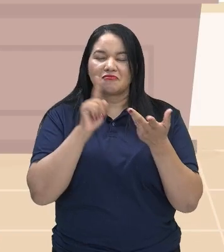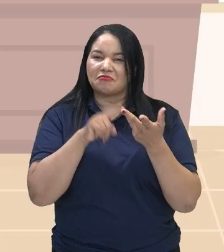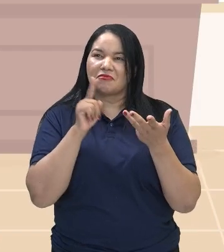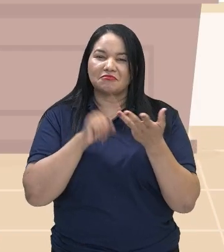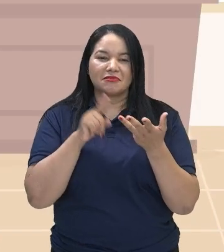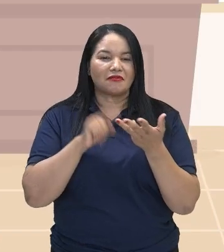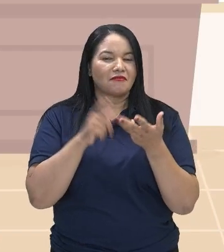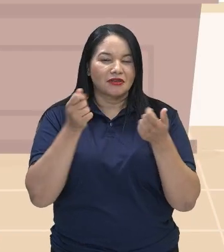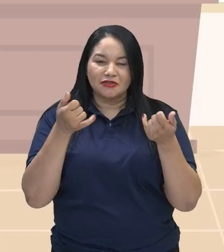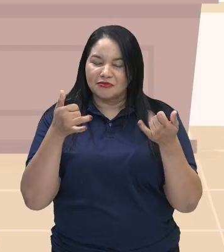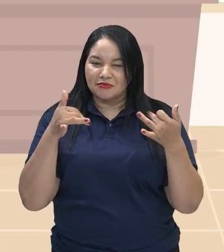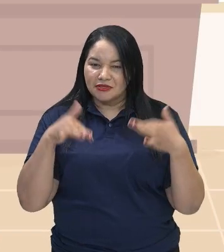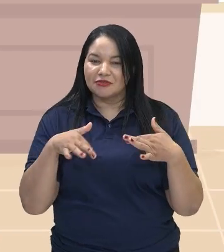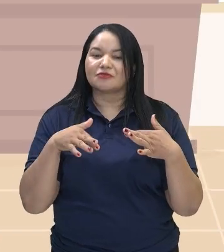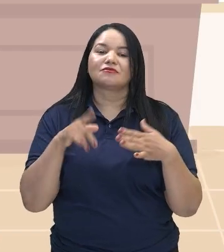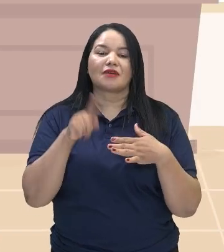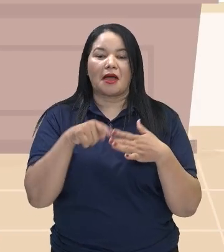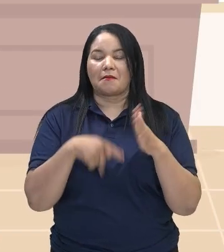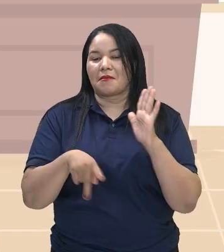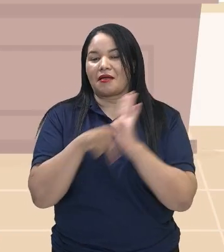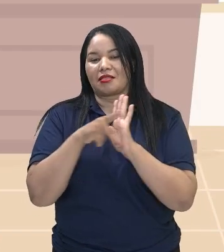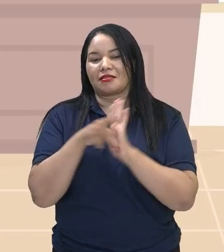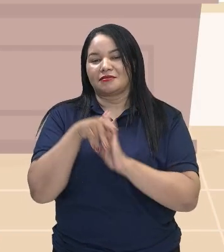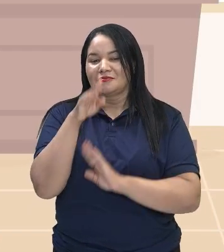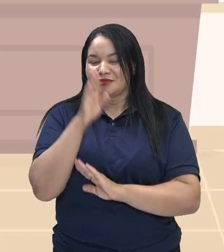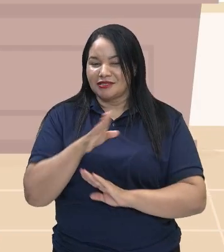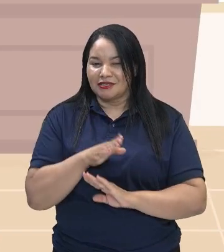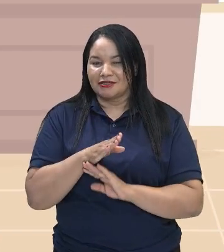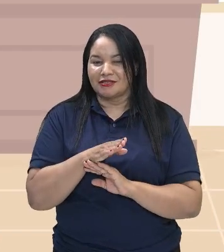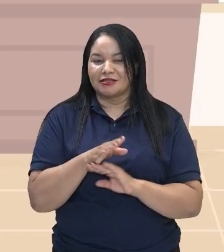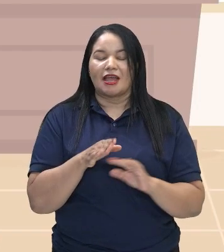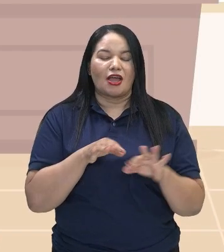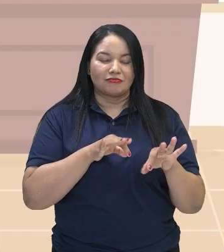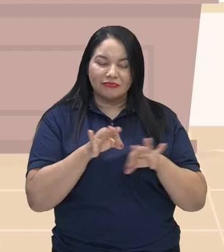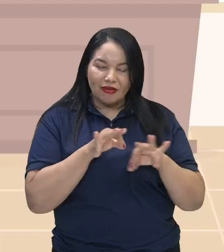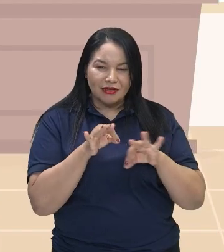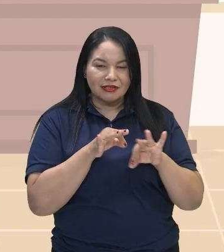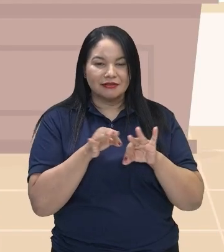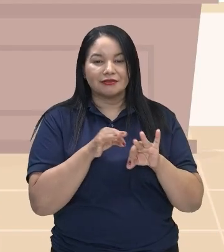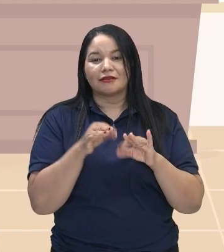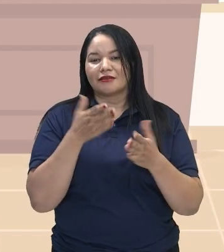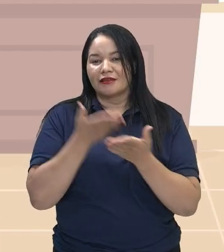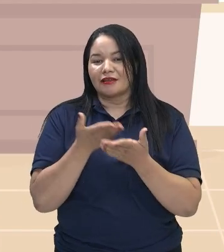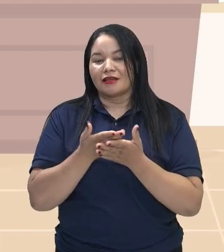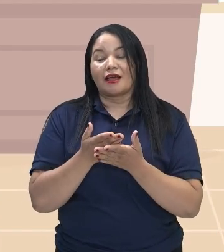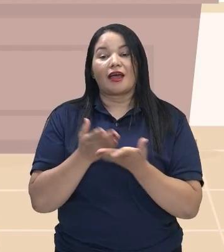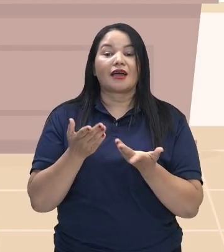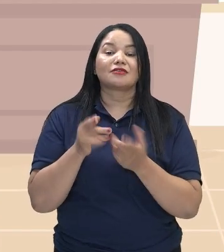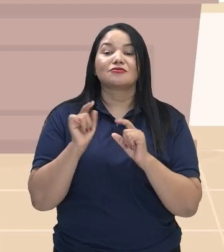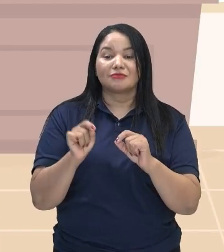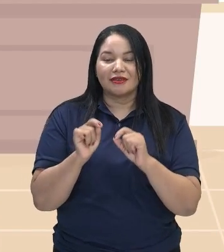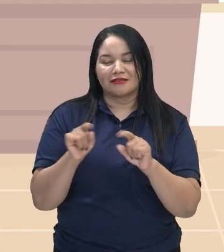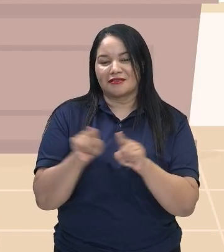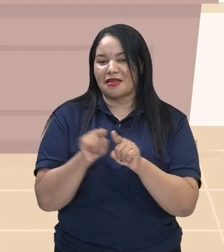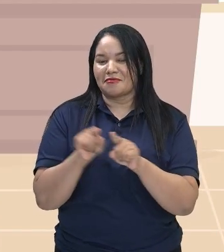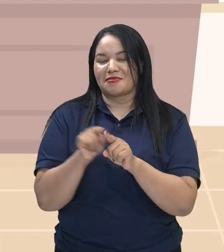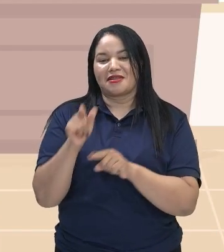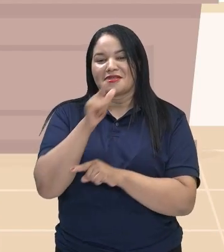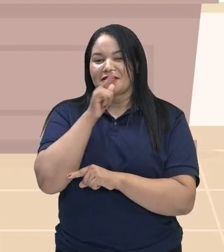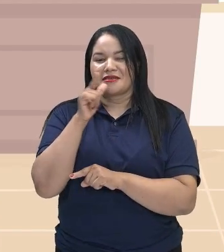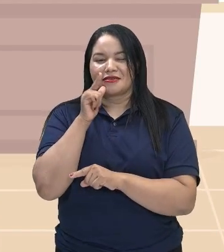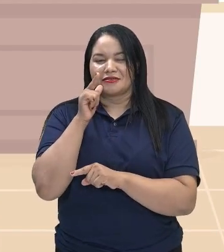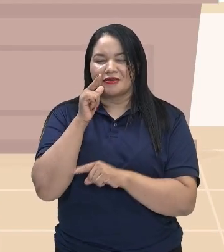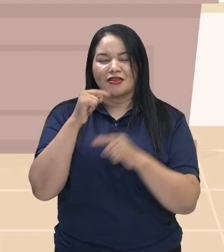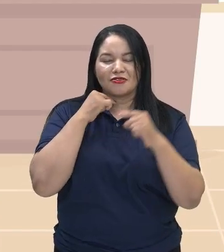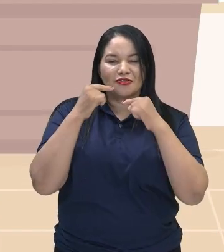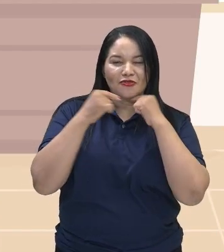também que é uma marca brasileira, e aí eu ia me preparar na aula para fazer um lanche, e fiquei em dúvida se